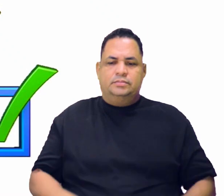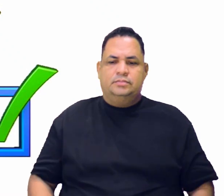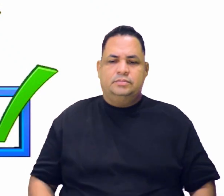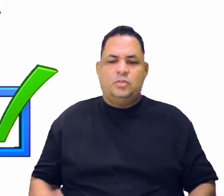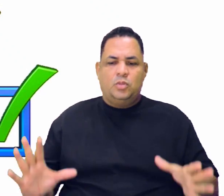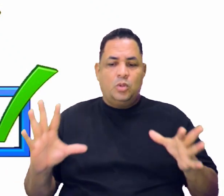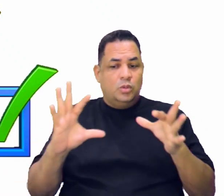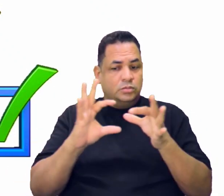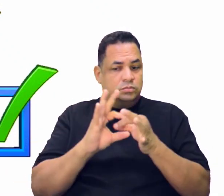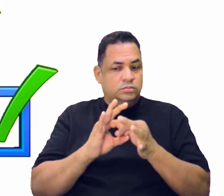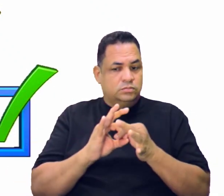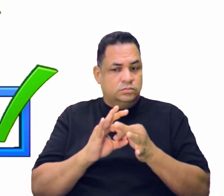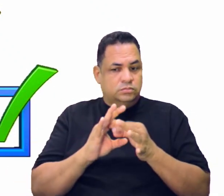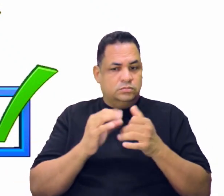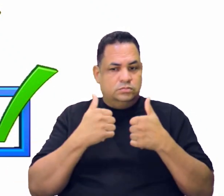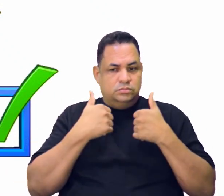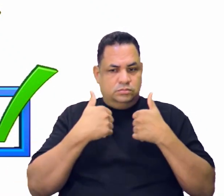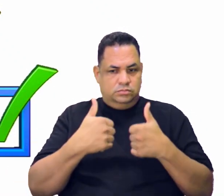Conjunção. Beleza?